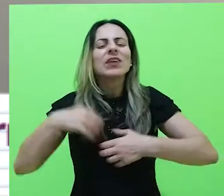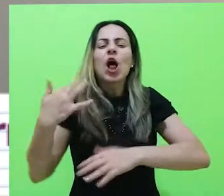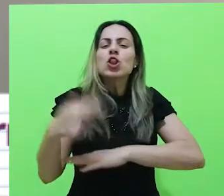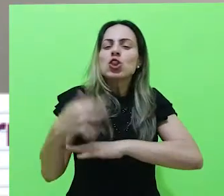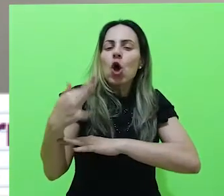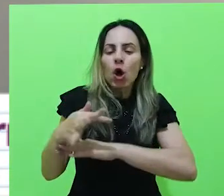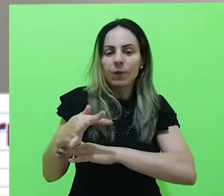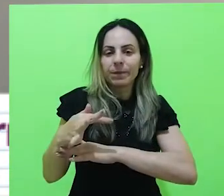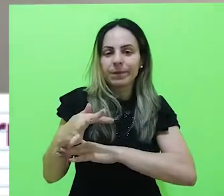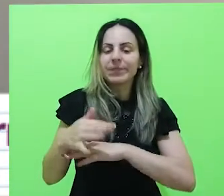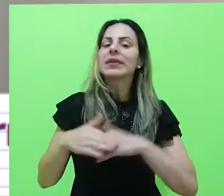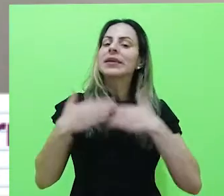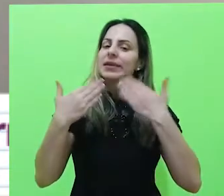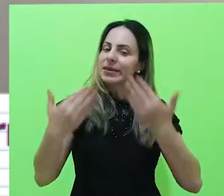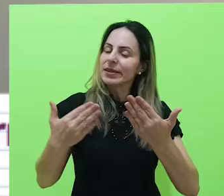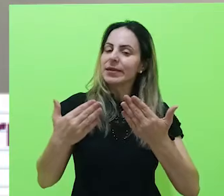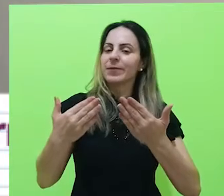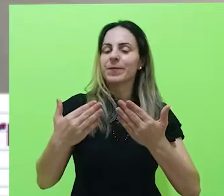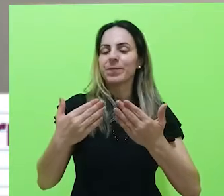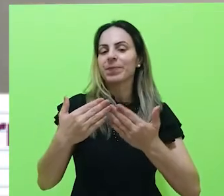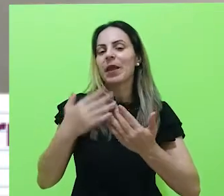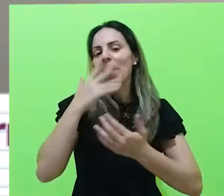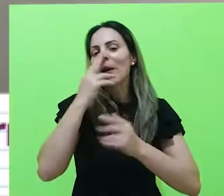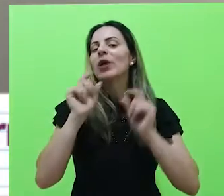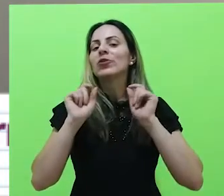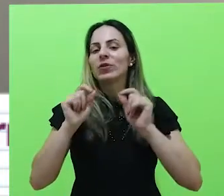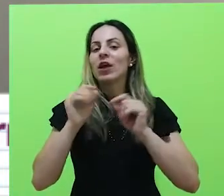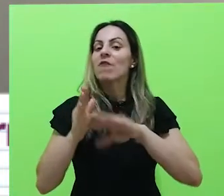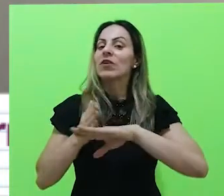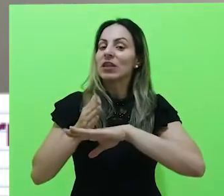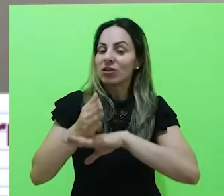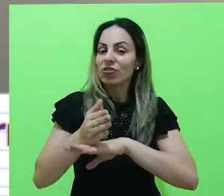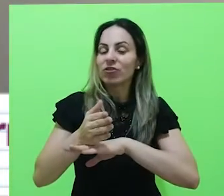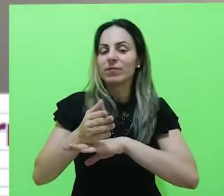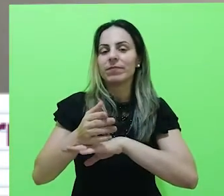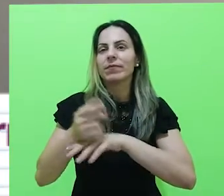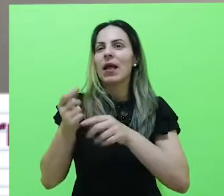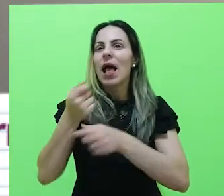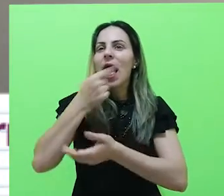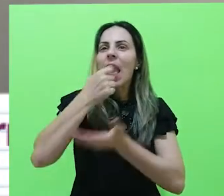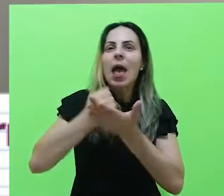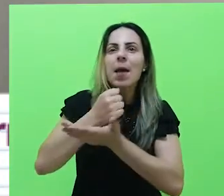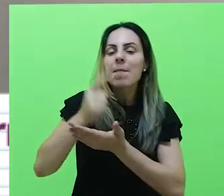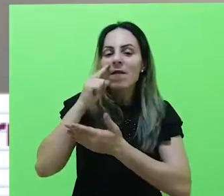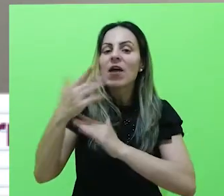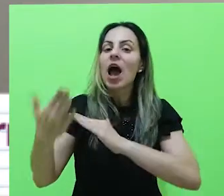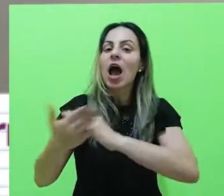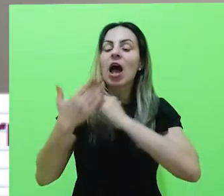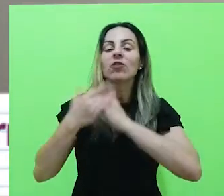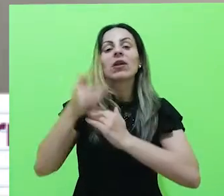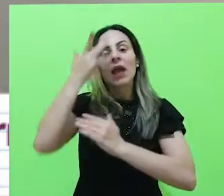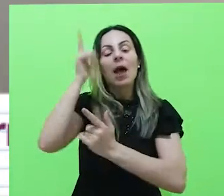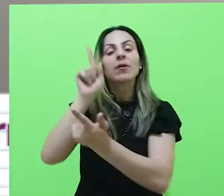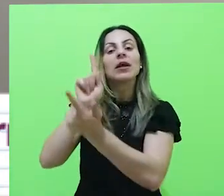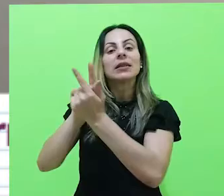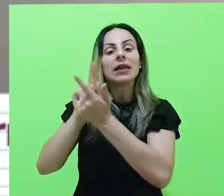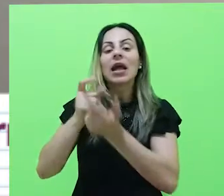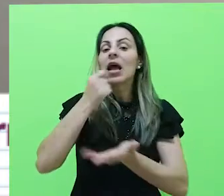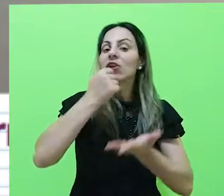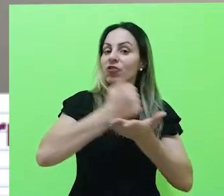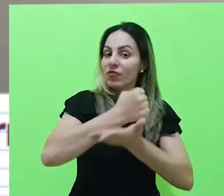sentindo? Então, é bem provável que ao chegar numa bancada de remédios, você vai receber o auxílio de um atendente de